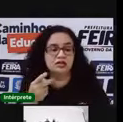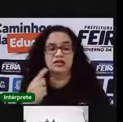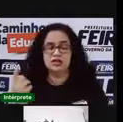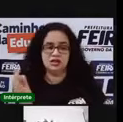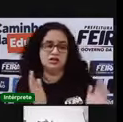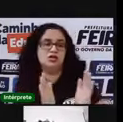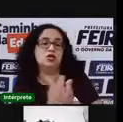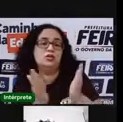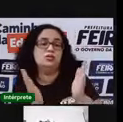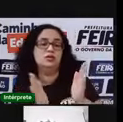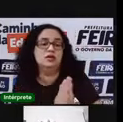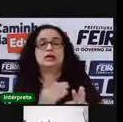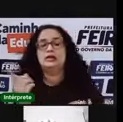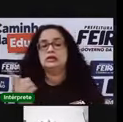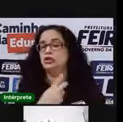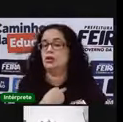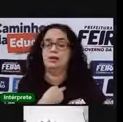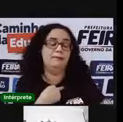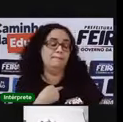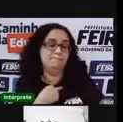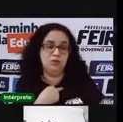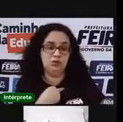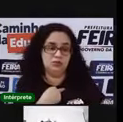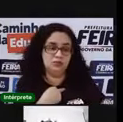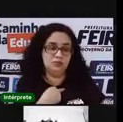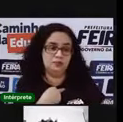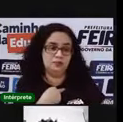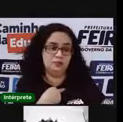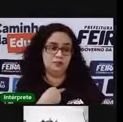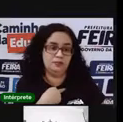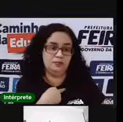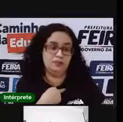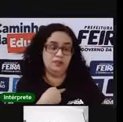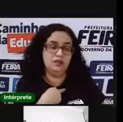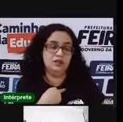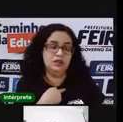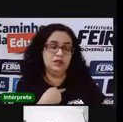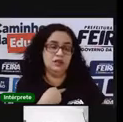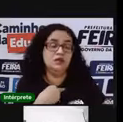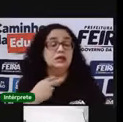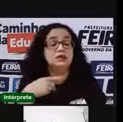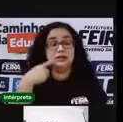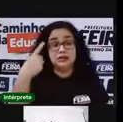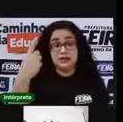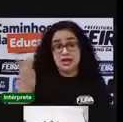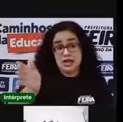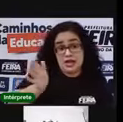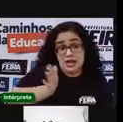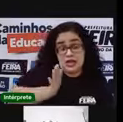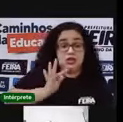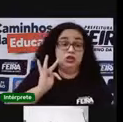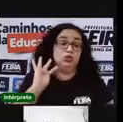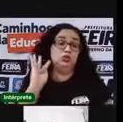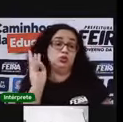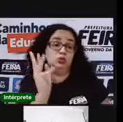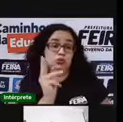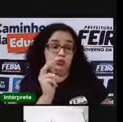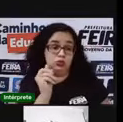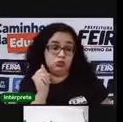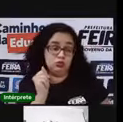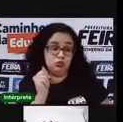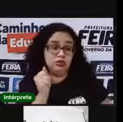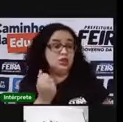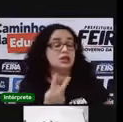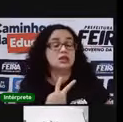é pobre o suficiente que não possa dar, e ninguém é que não possa dar, e ninguém é rico ou tem tudo, não é? Que